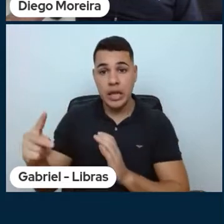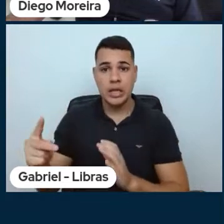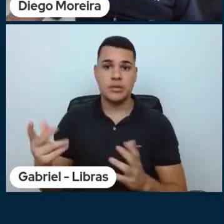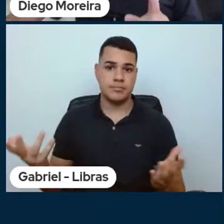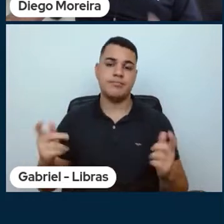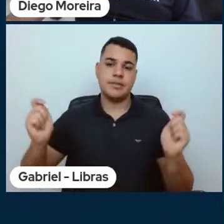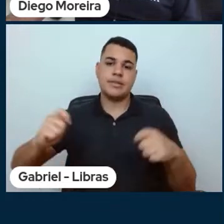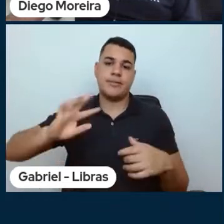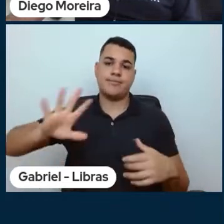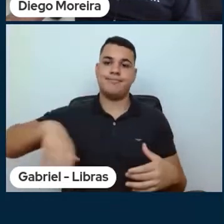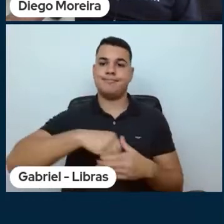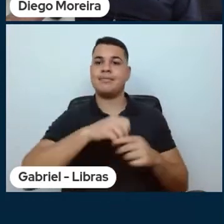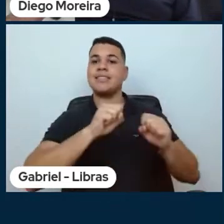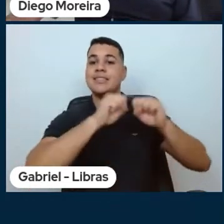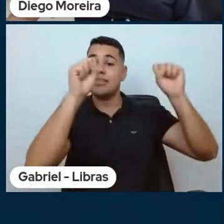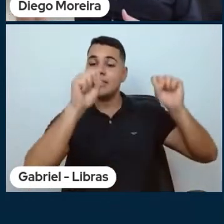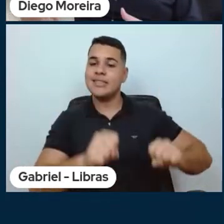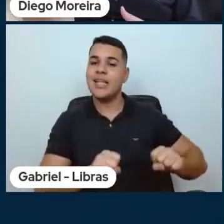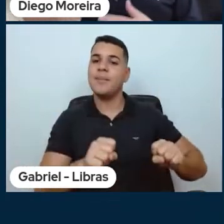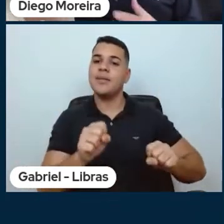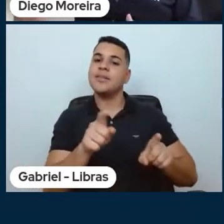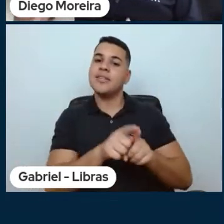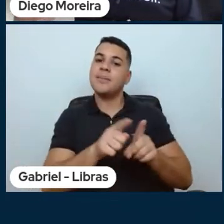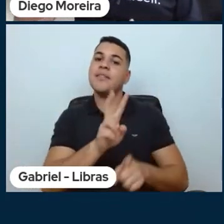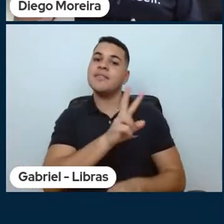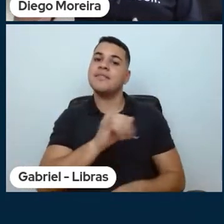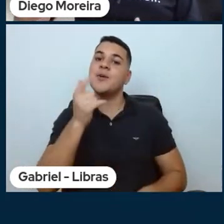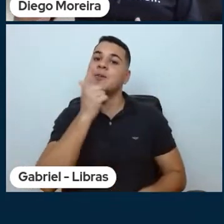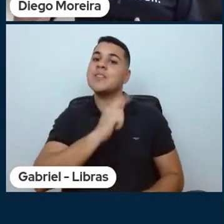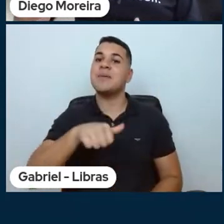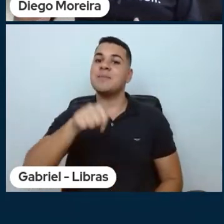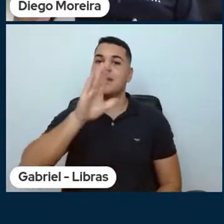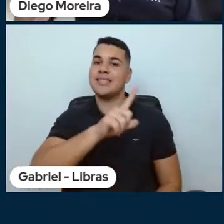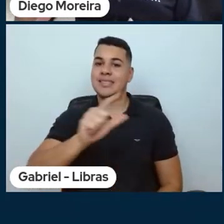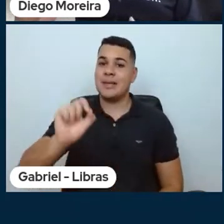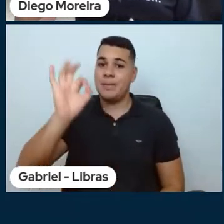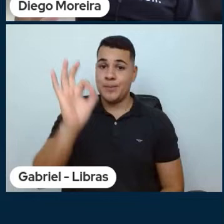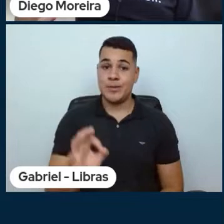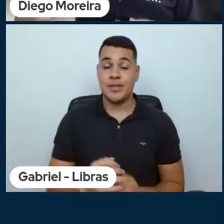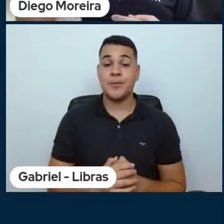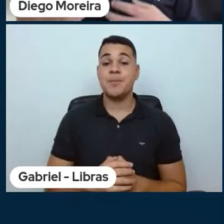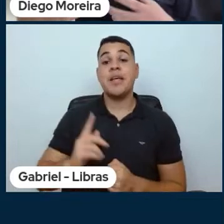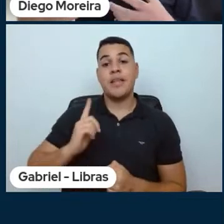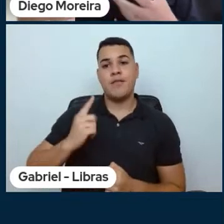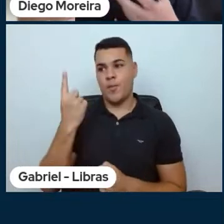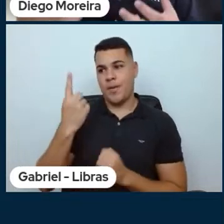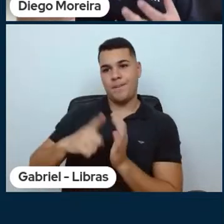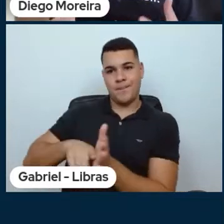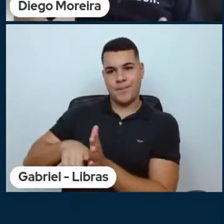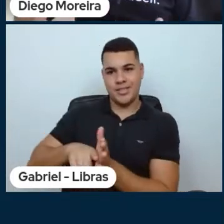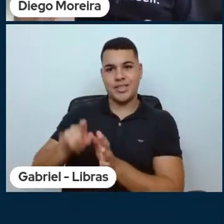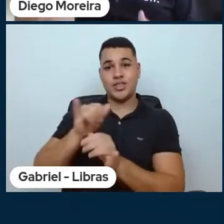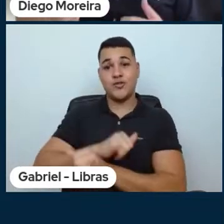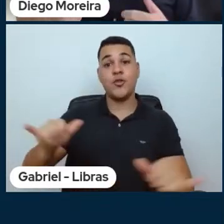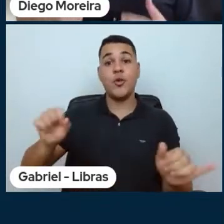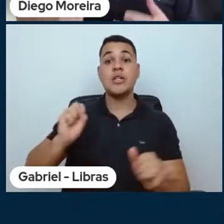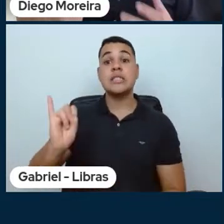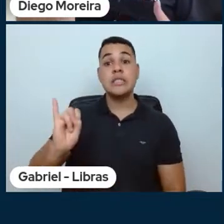sistêmica eficaz, né. Então que no estudo, né, que a Zendesk ela fez, ela coloca, né, que se a gente fizer